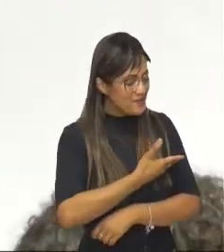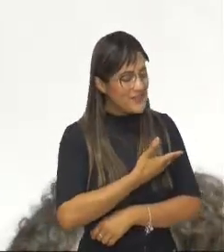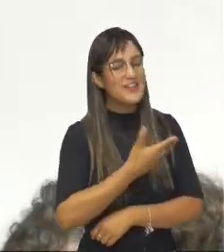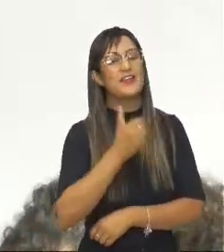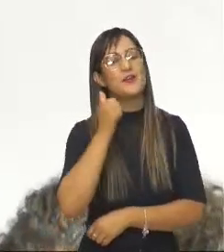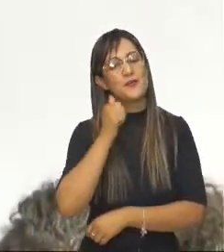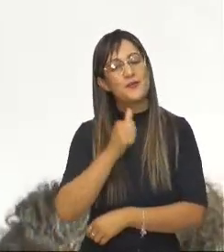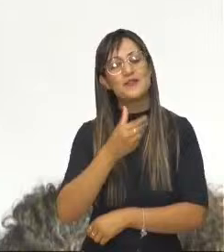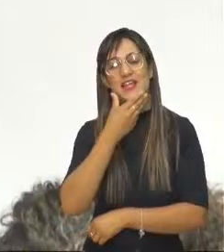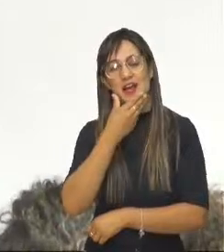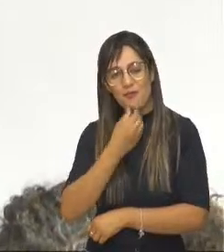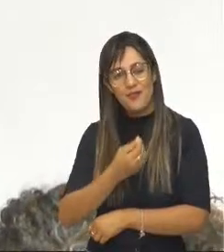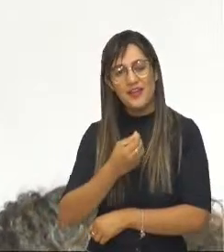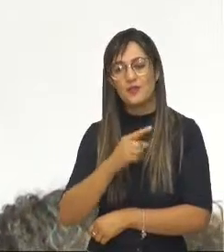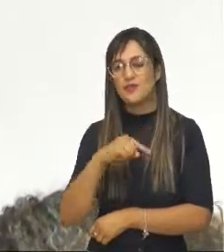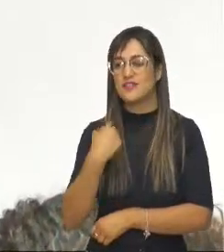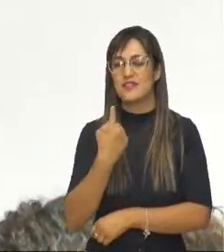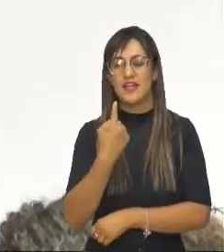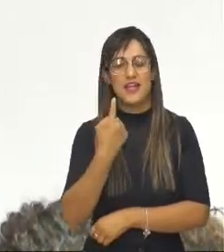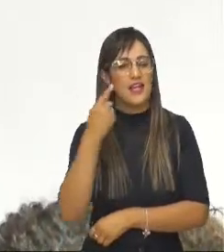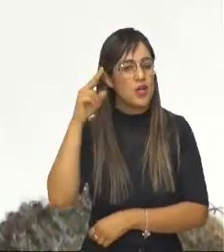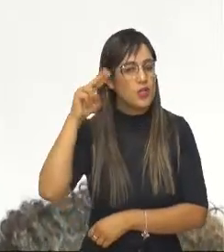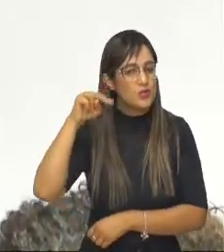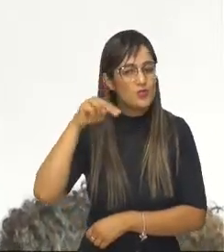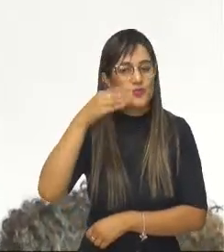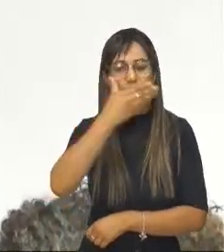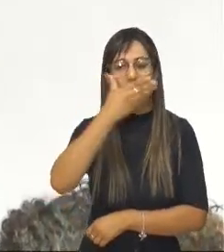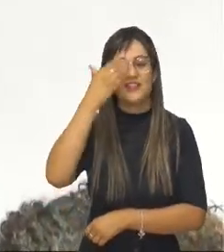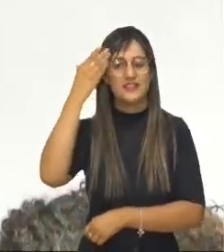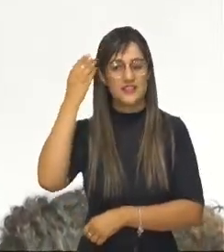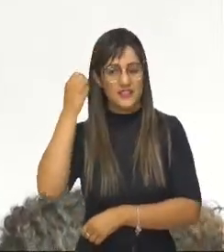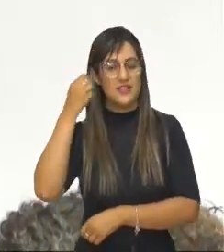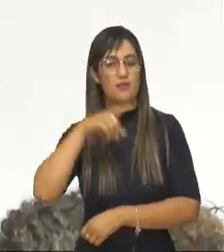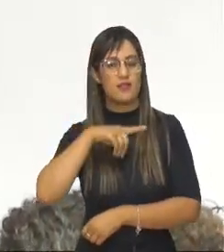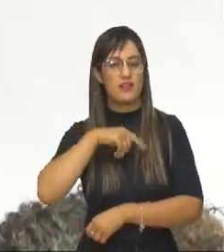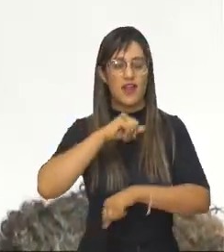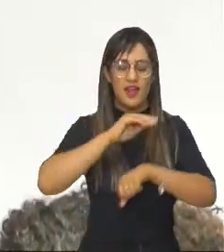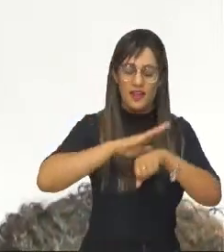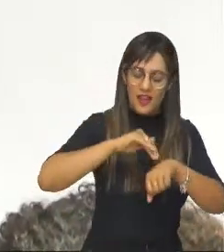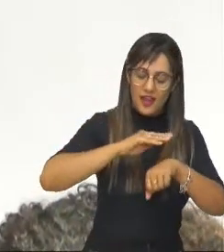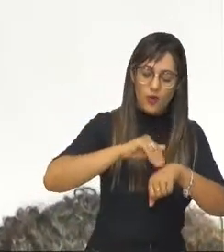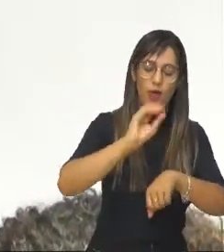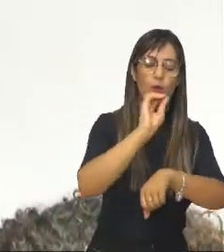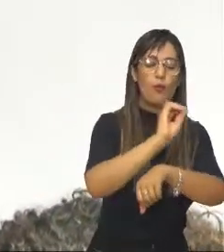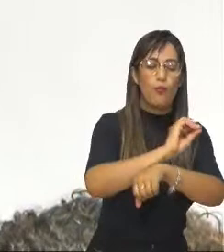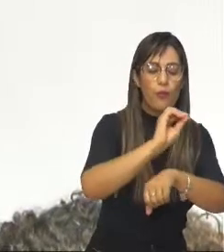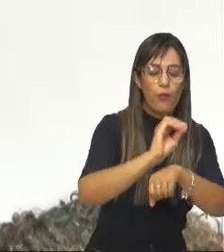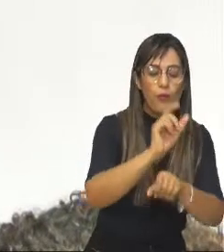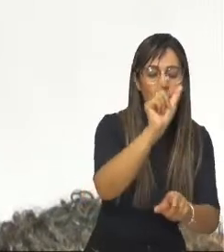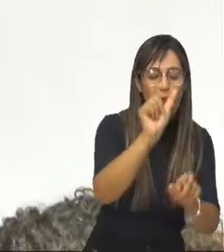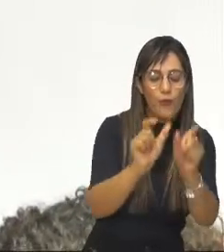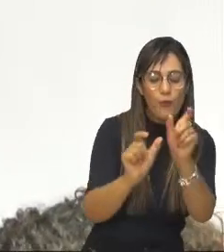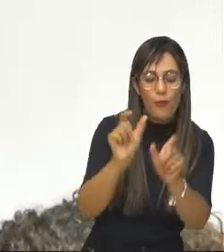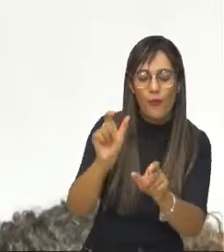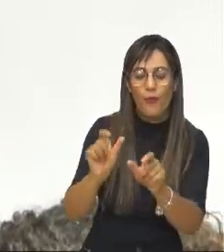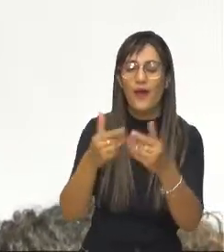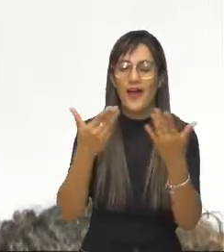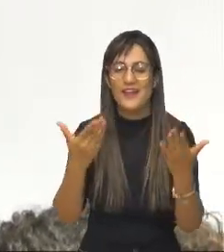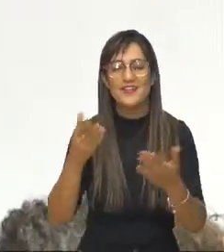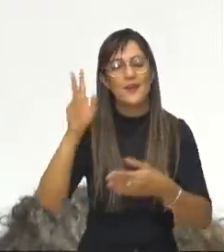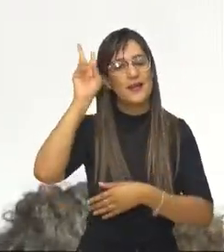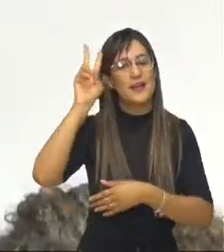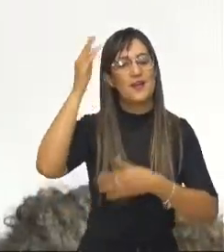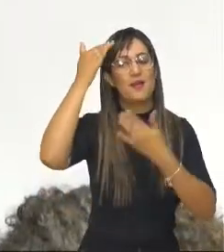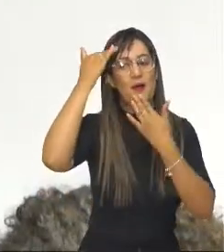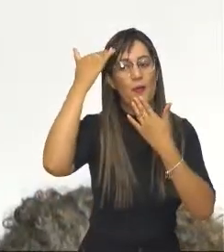gente não esqueça, que a gente não precisa só endurecer. A gente pode ter ternura para cuidar um do outro. E é isso que eu queria lembrar. Obrigada.